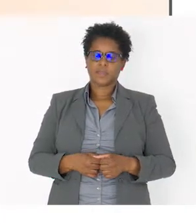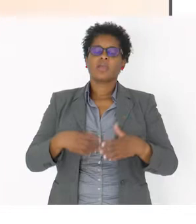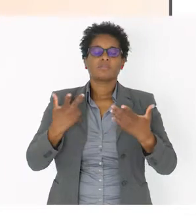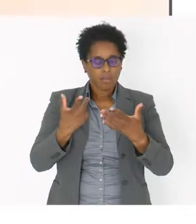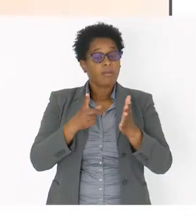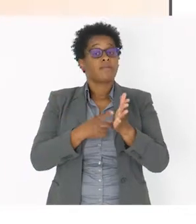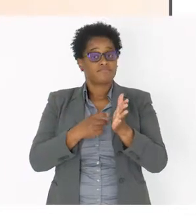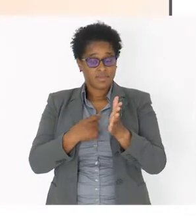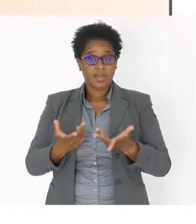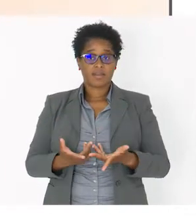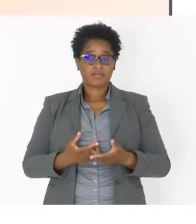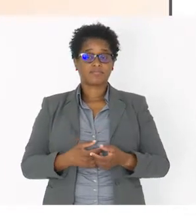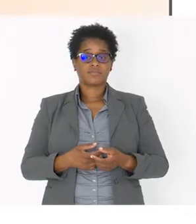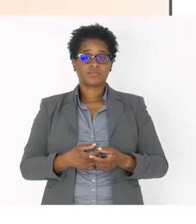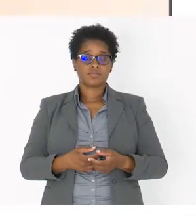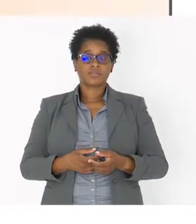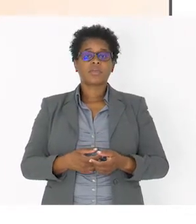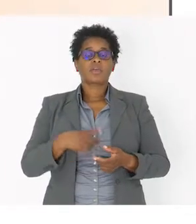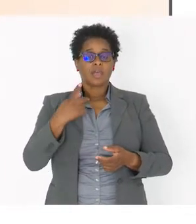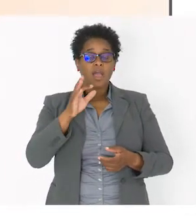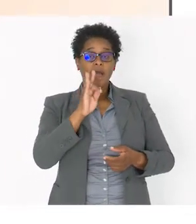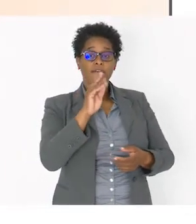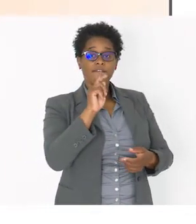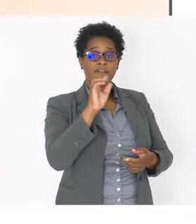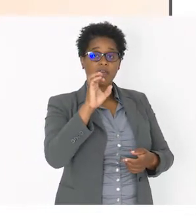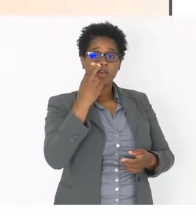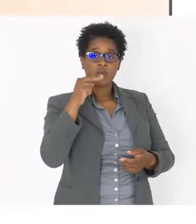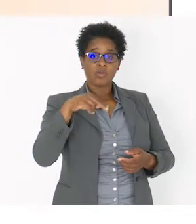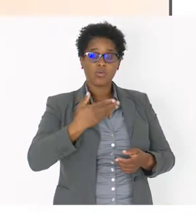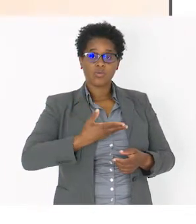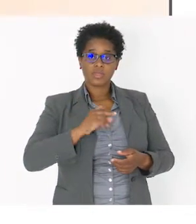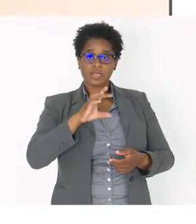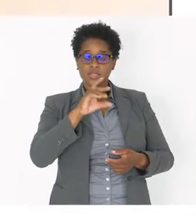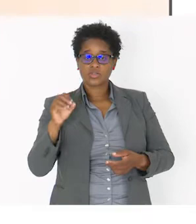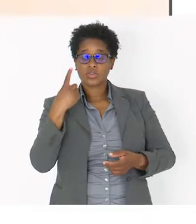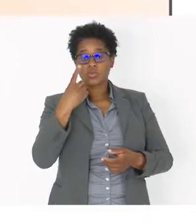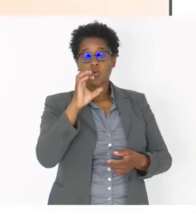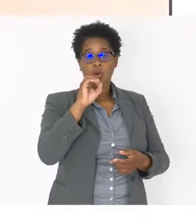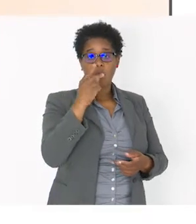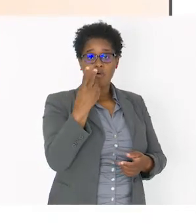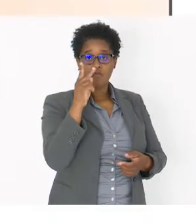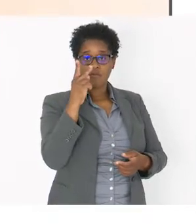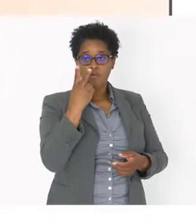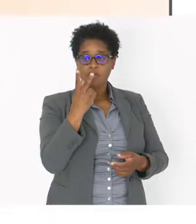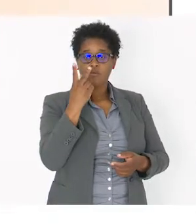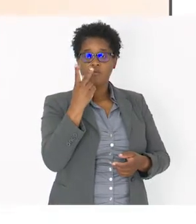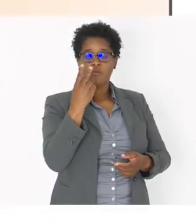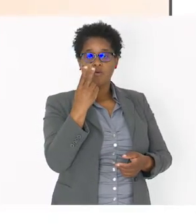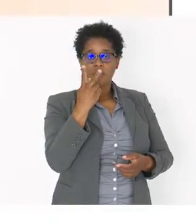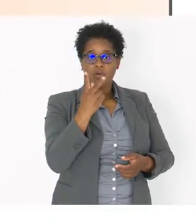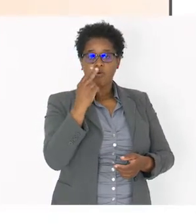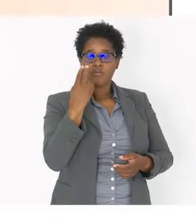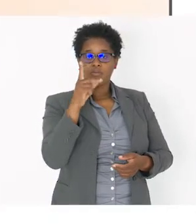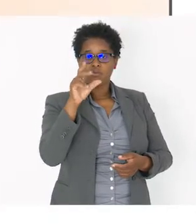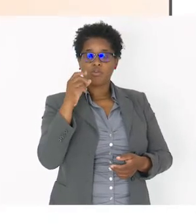é necessário a fecundação de um óvulo por um espermatozoide. Eu já